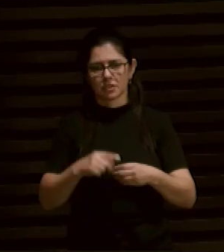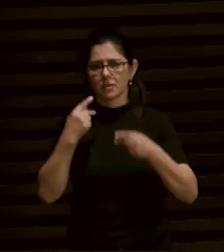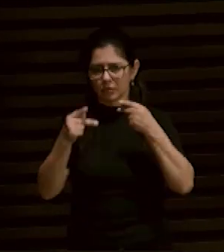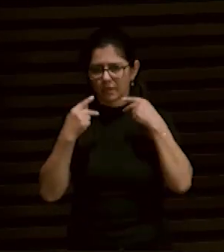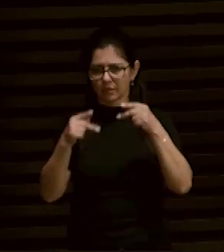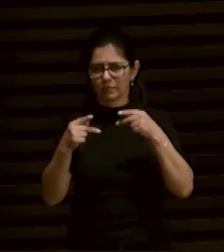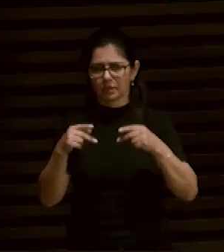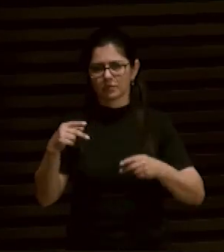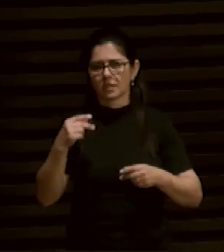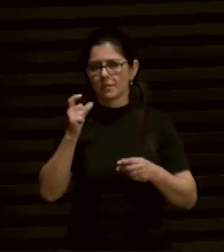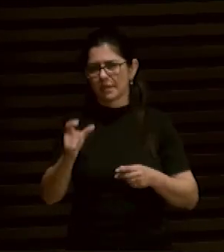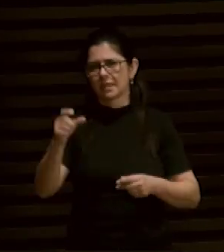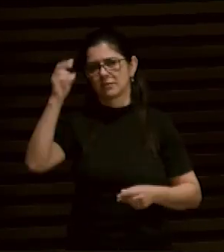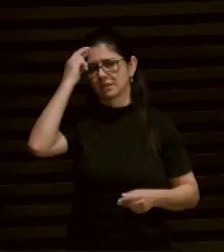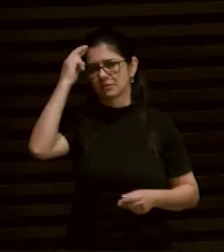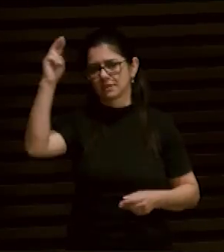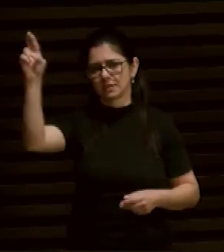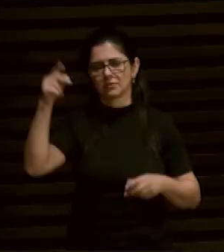Meus irmãos, que